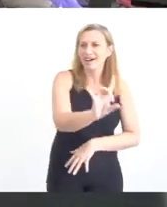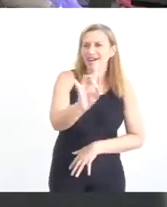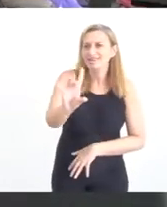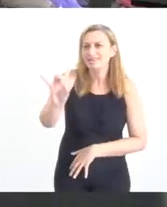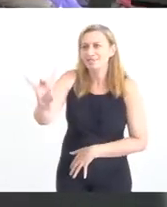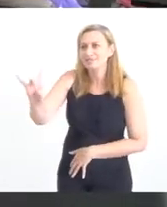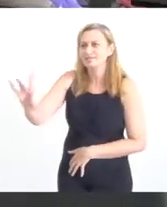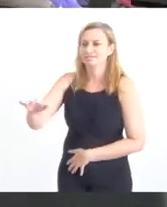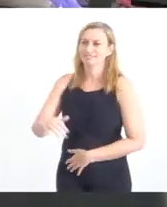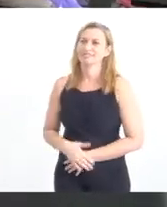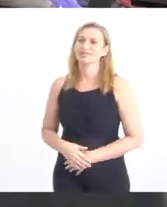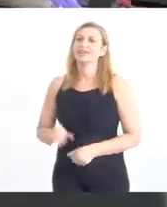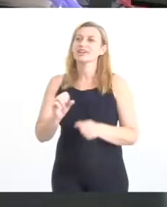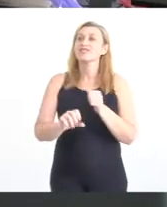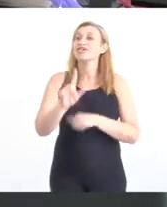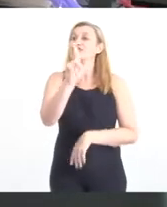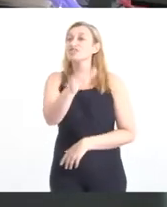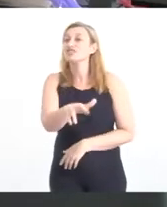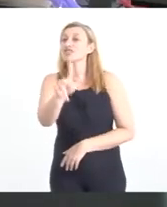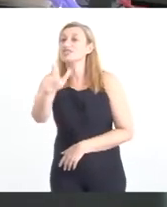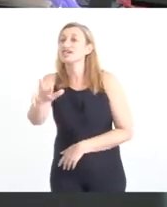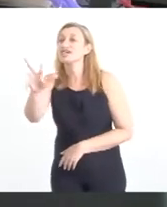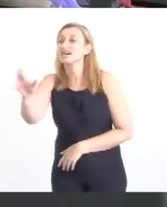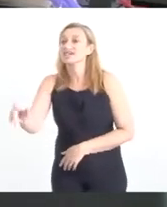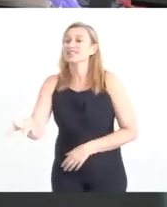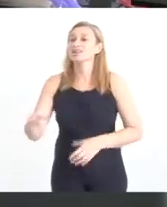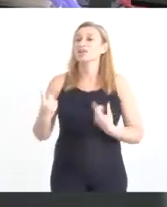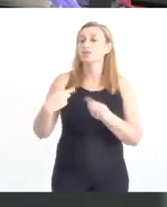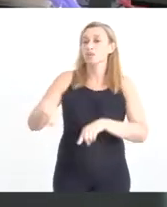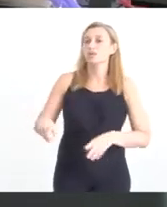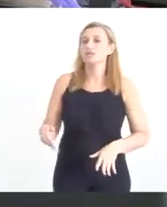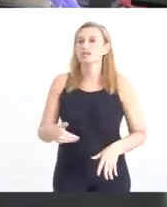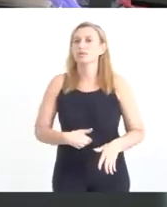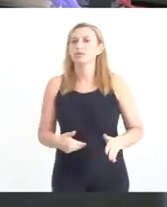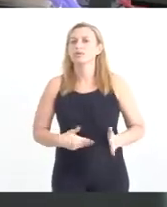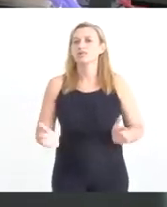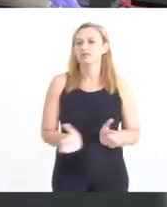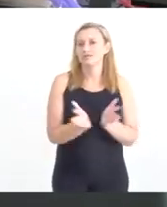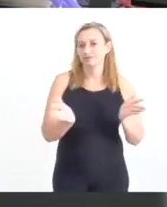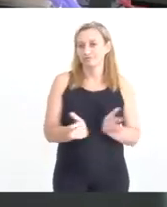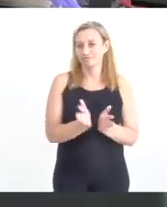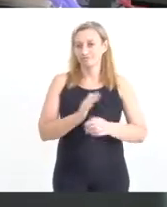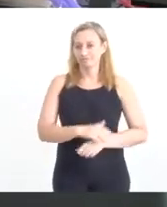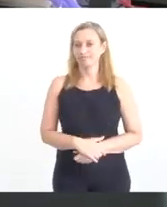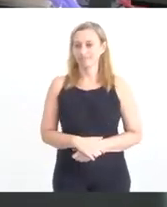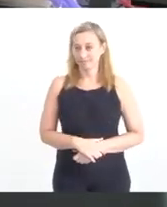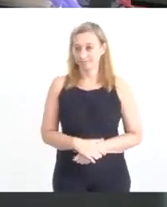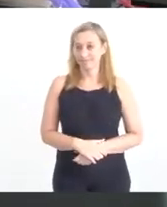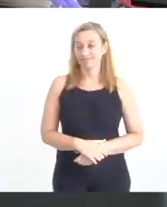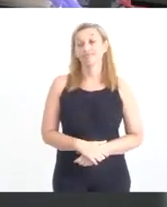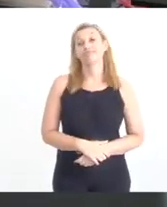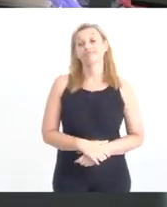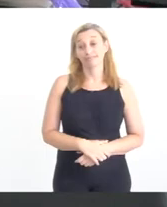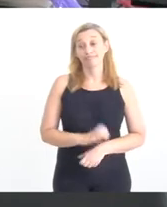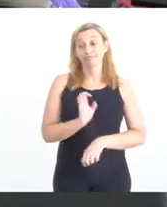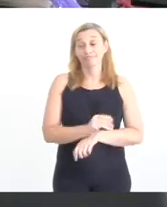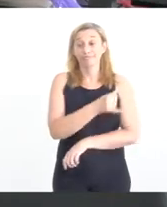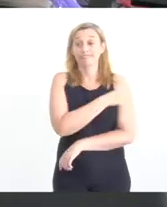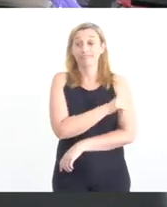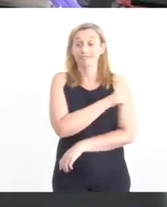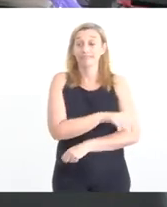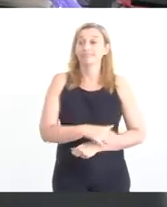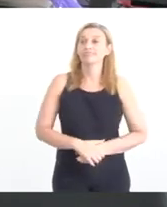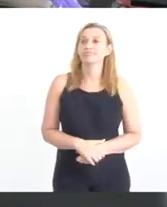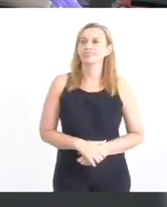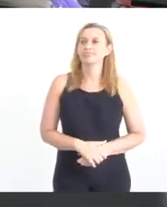um e cada uma que fez diferença no combate à fome no combate à pobreza e à miséria no estado do Rio